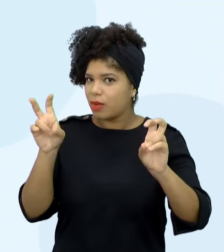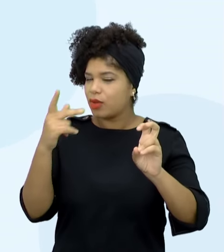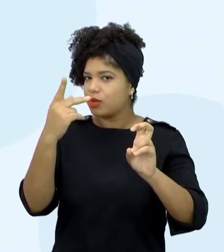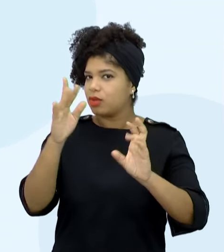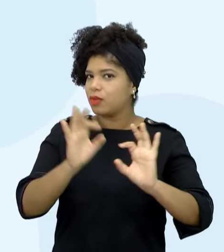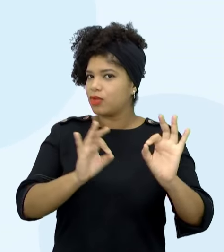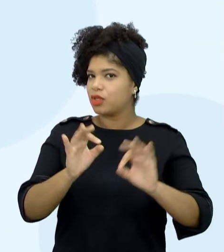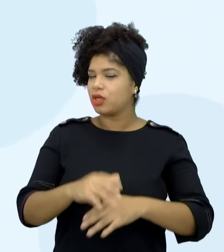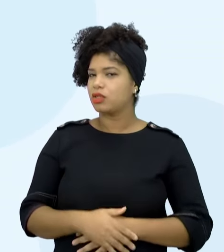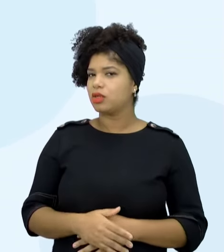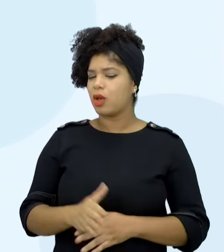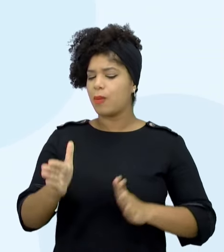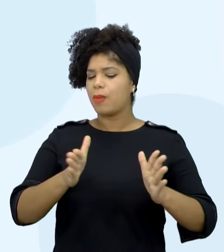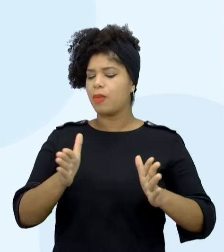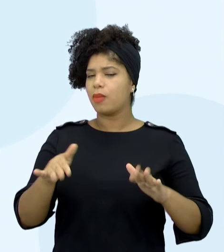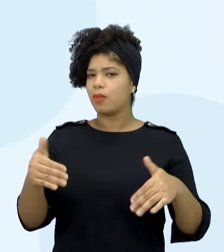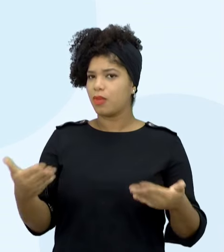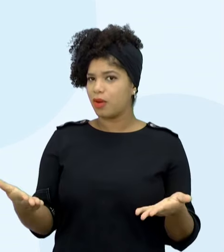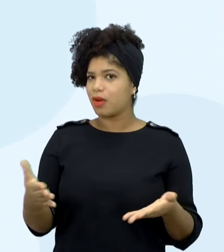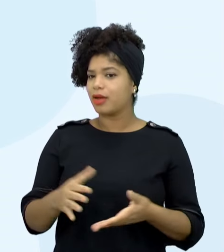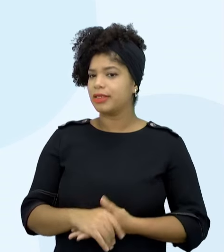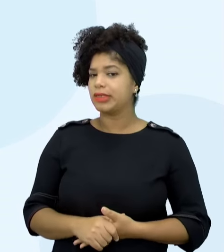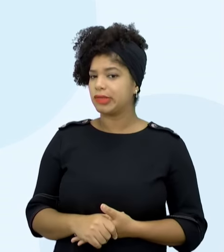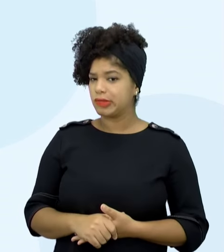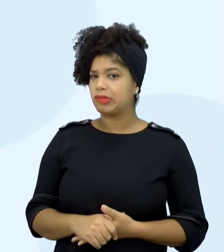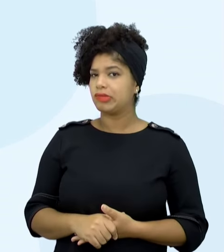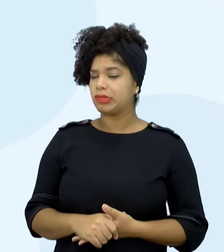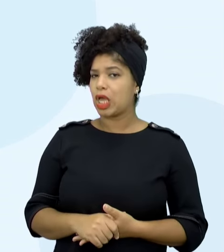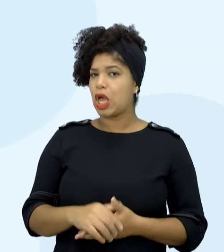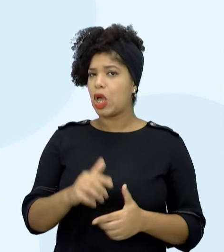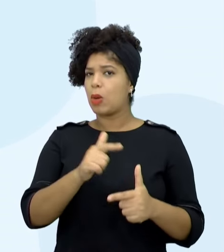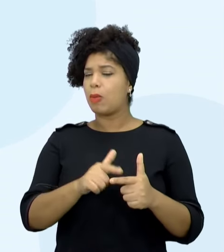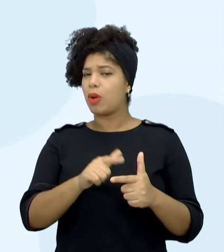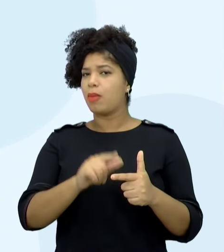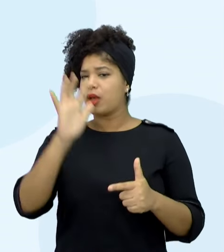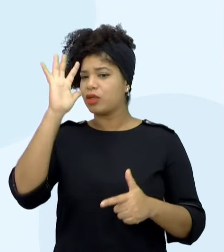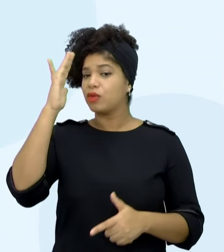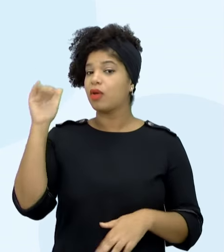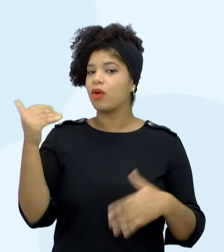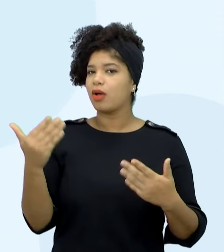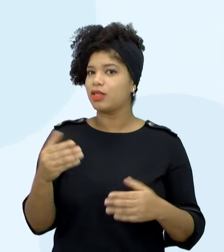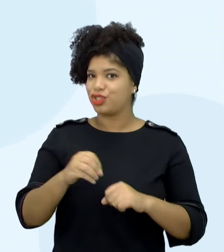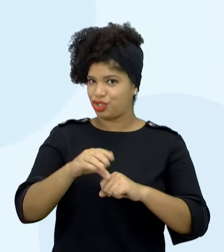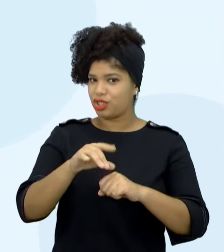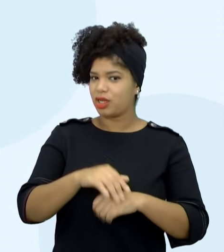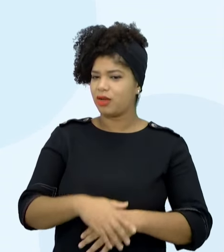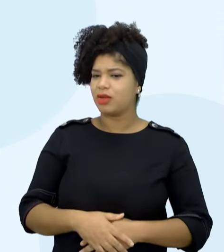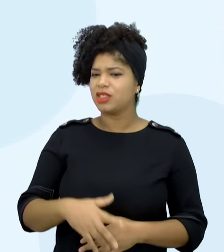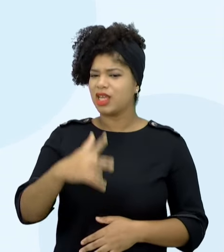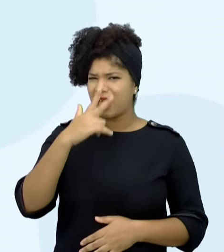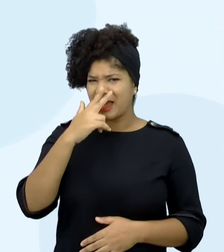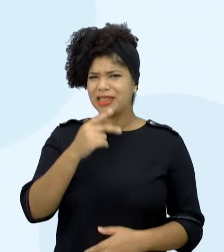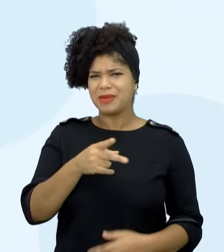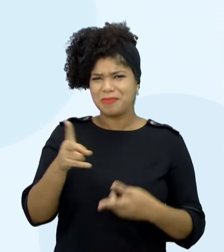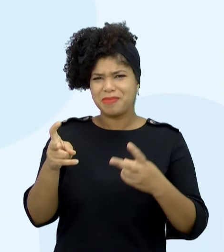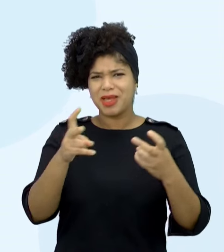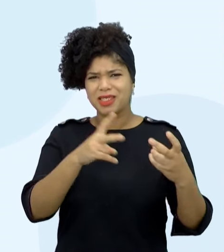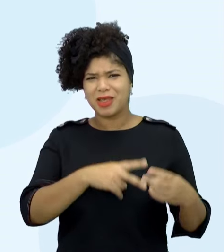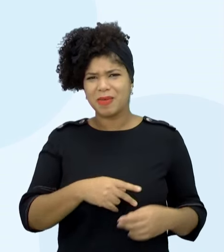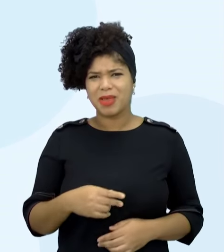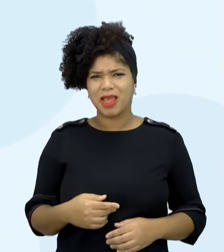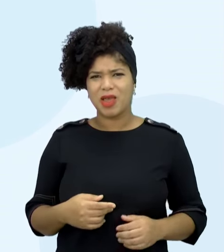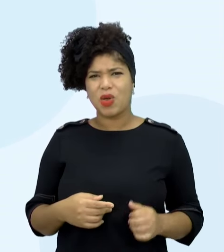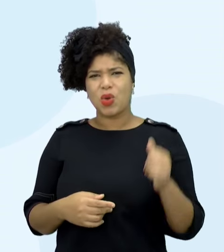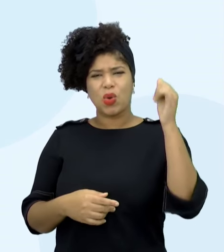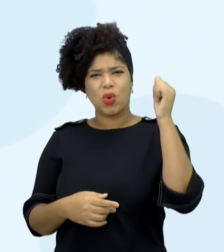vai ser a duração dele? Qual o problema que foi levantado? Olha uma dica aí para você. Você não acha que a gente tem muito fio nesses postes, não?